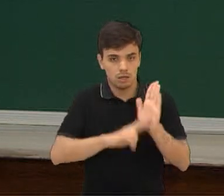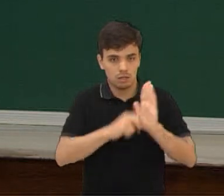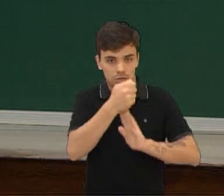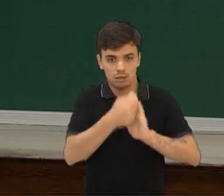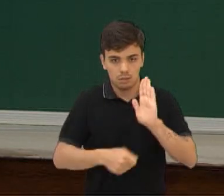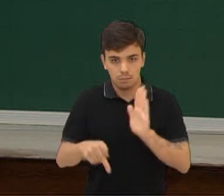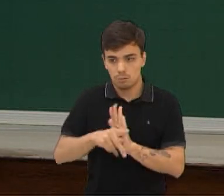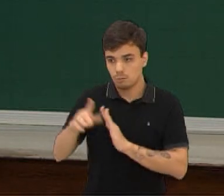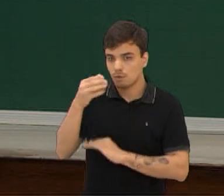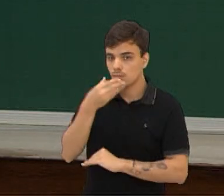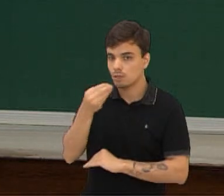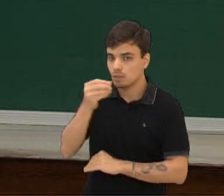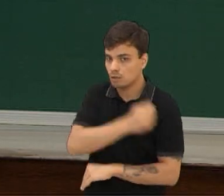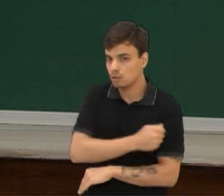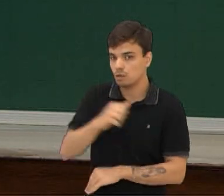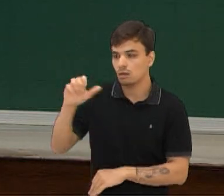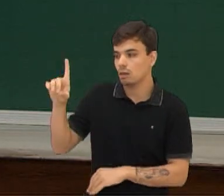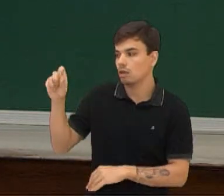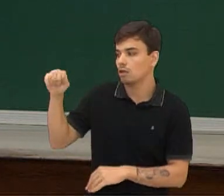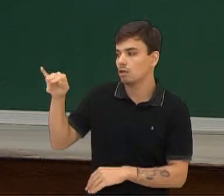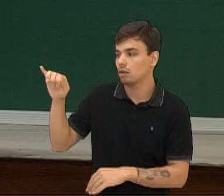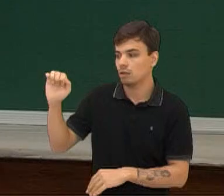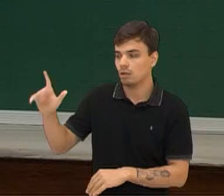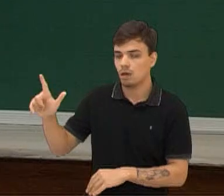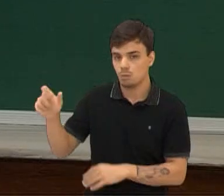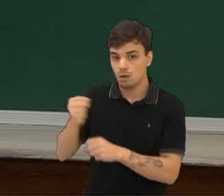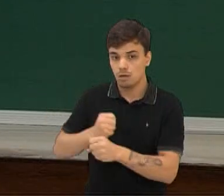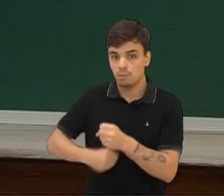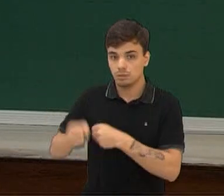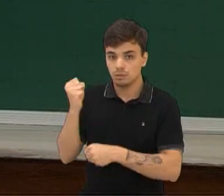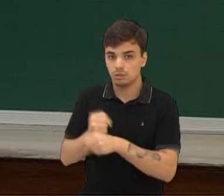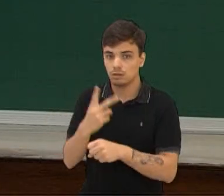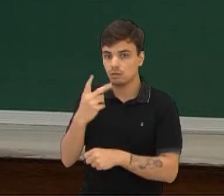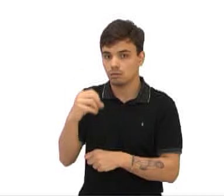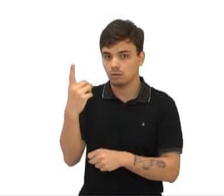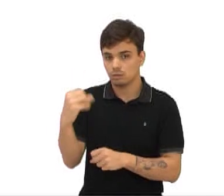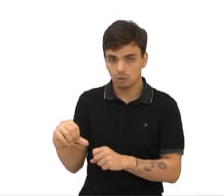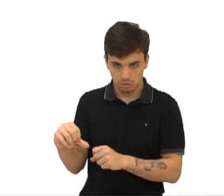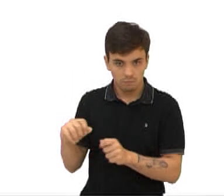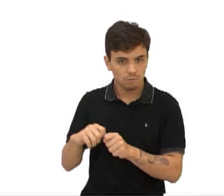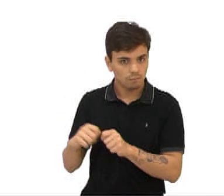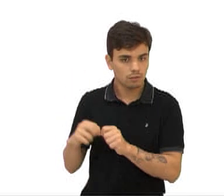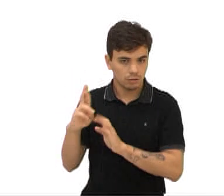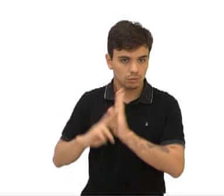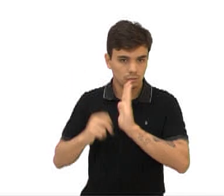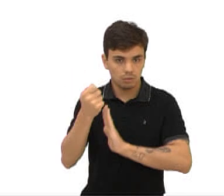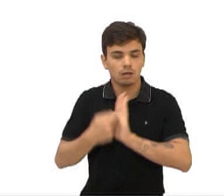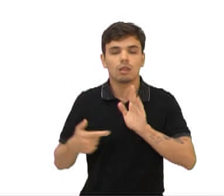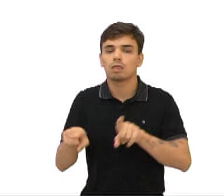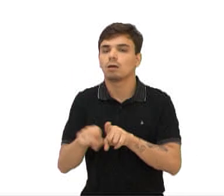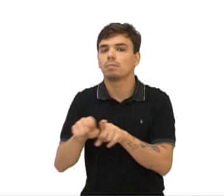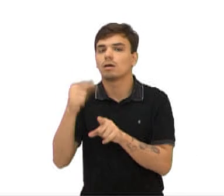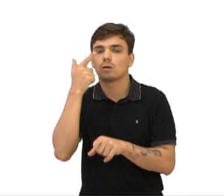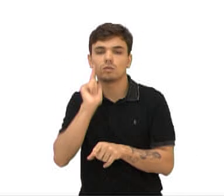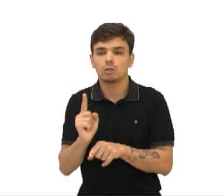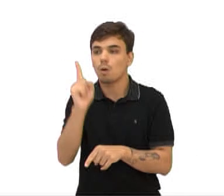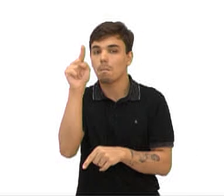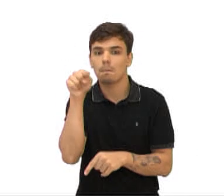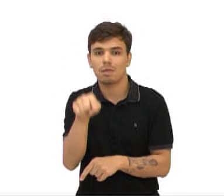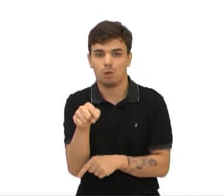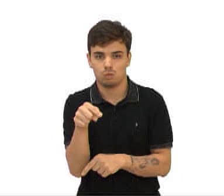Daniel Gomes. Ele fez ano passado, em 2019. Olha só, também recebeu nota 1000. Olha